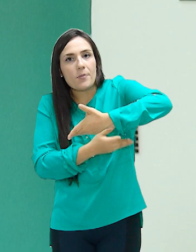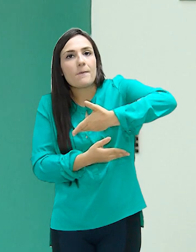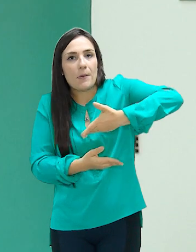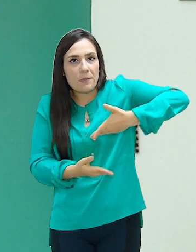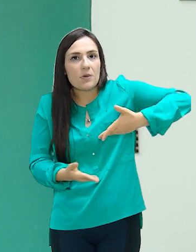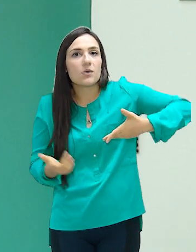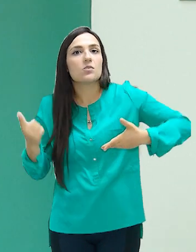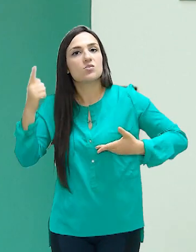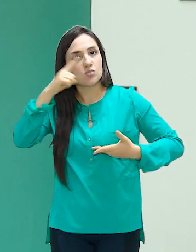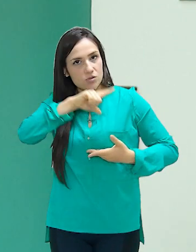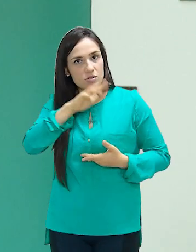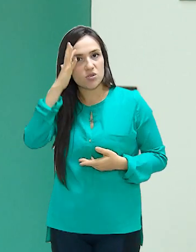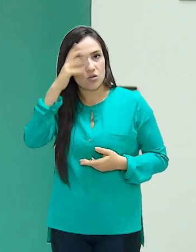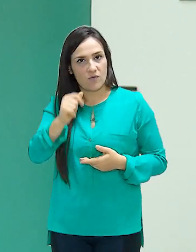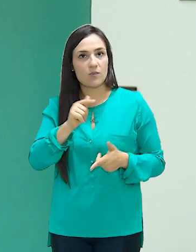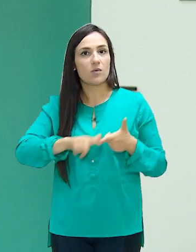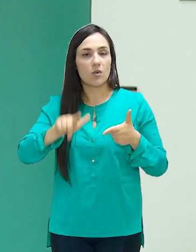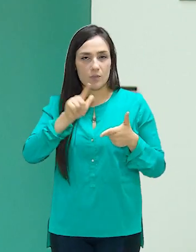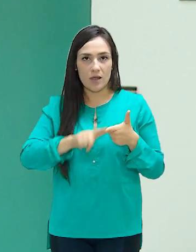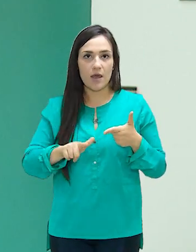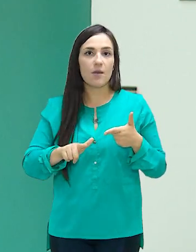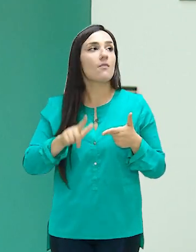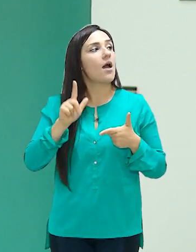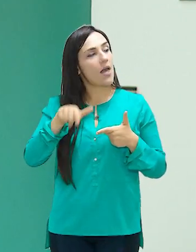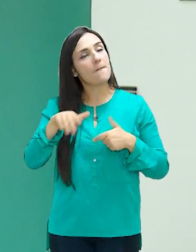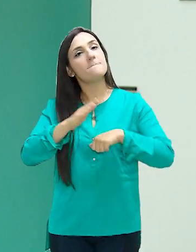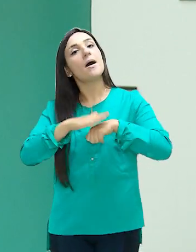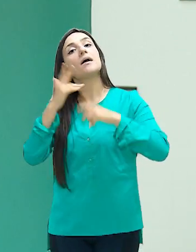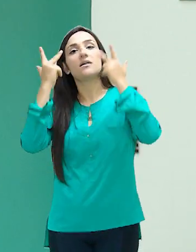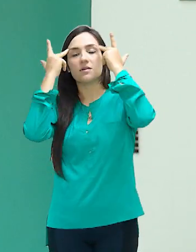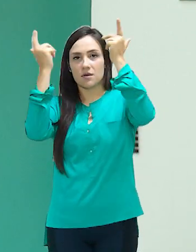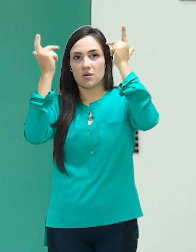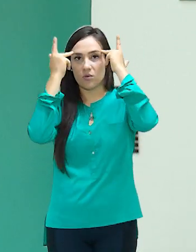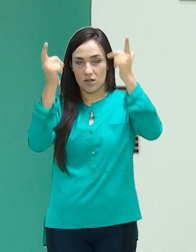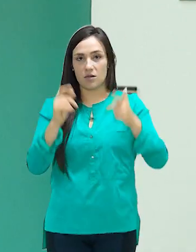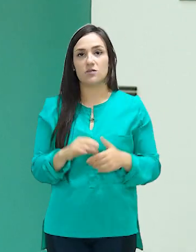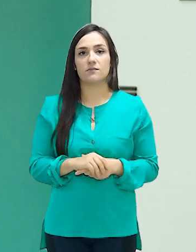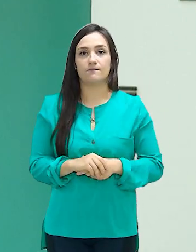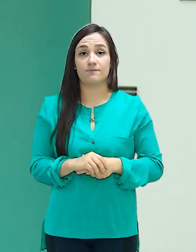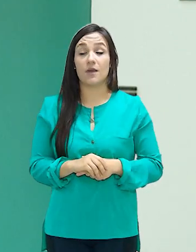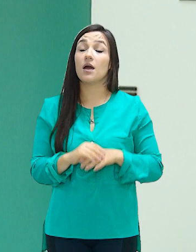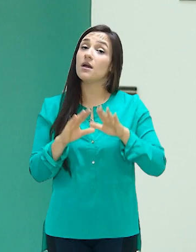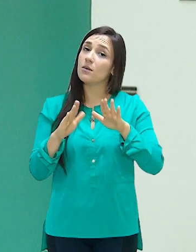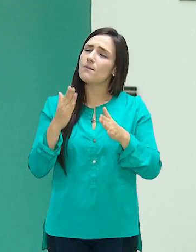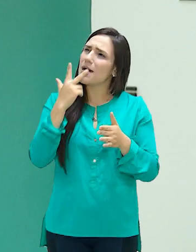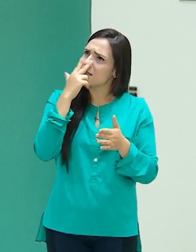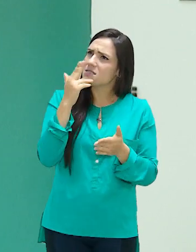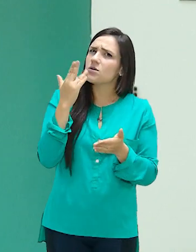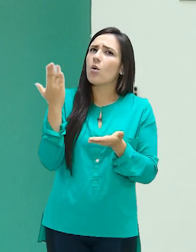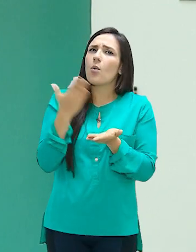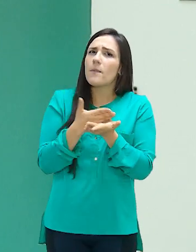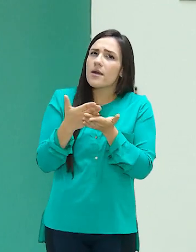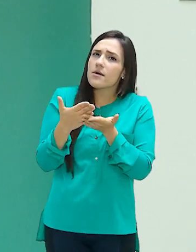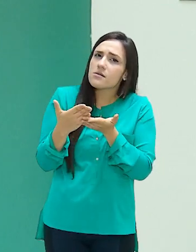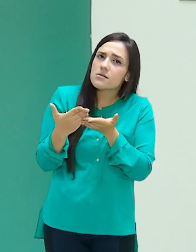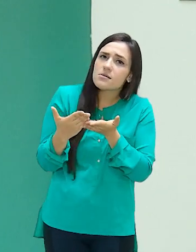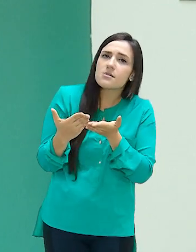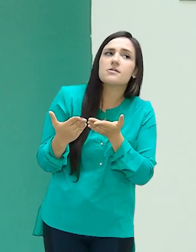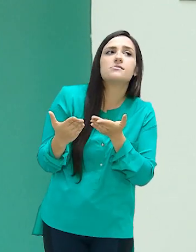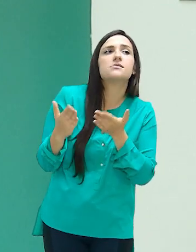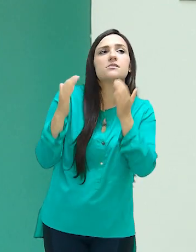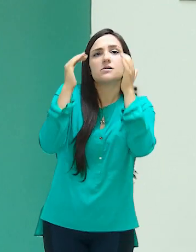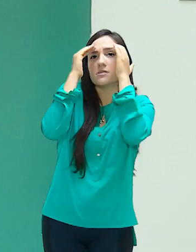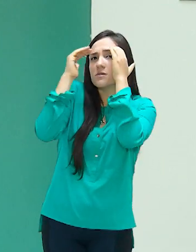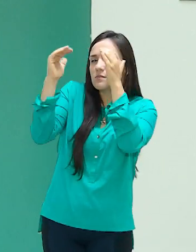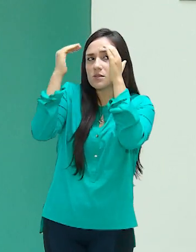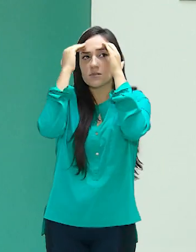deles passarem por tudo isso mais tranquilo, que pode, aquele respeito que existe ou